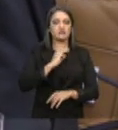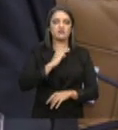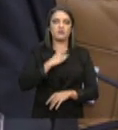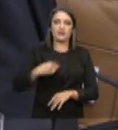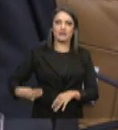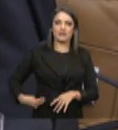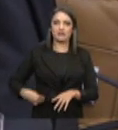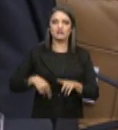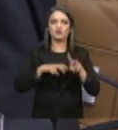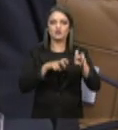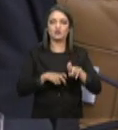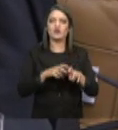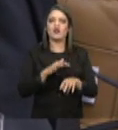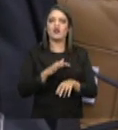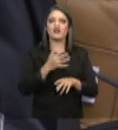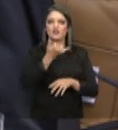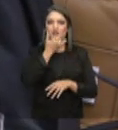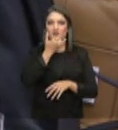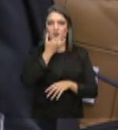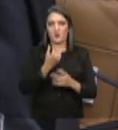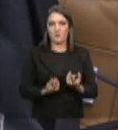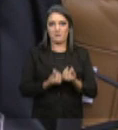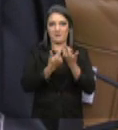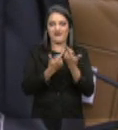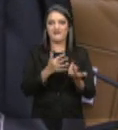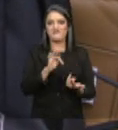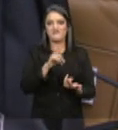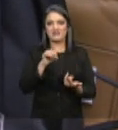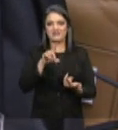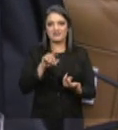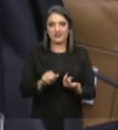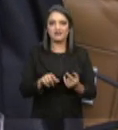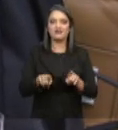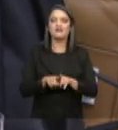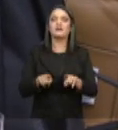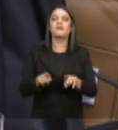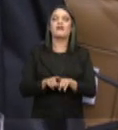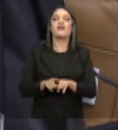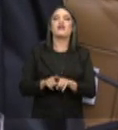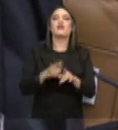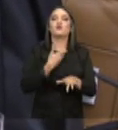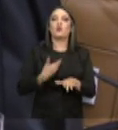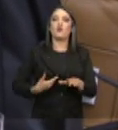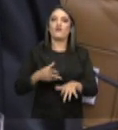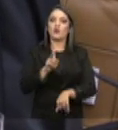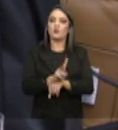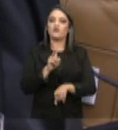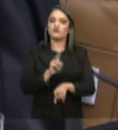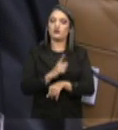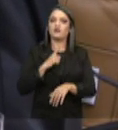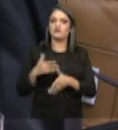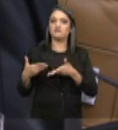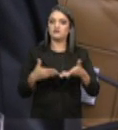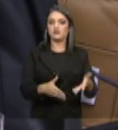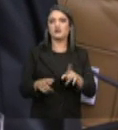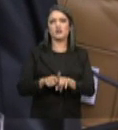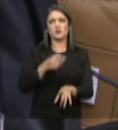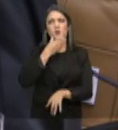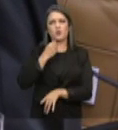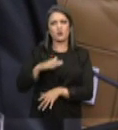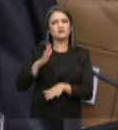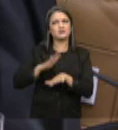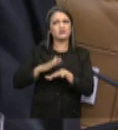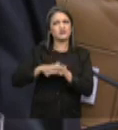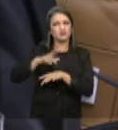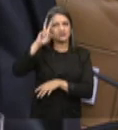foi vice-chefe do governo provisório sendo que o patrono da advocacia atuava com a Sapiência de